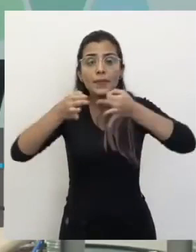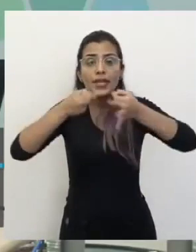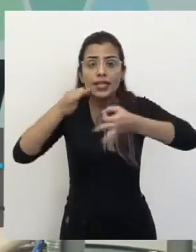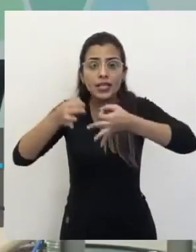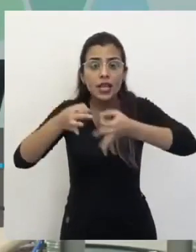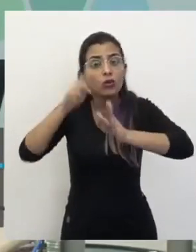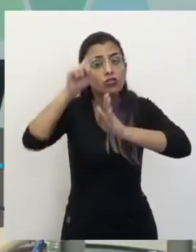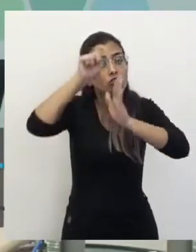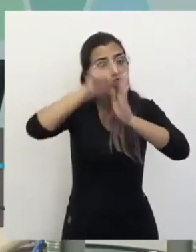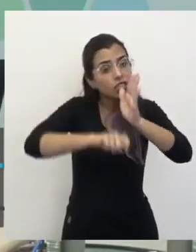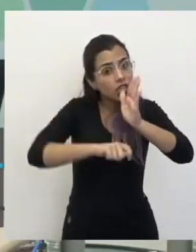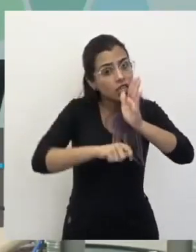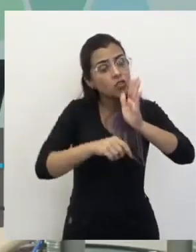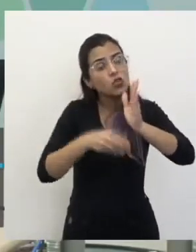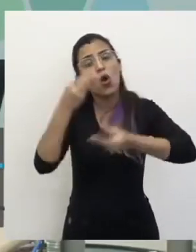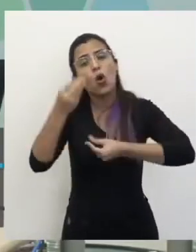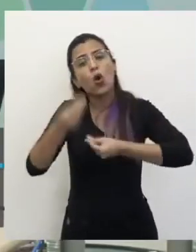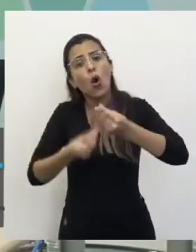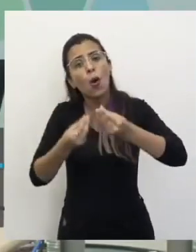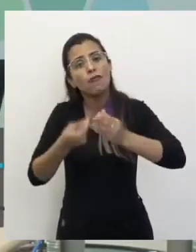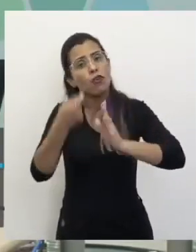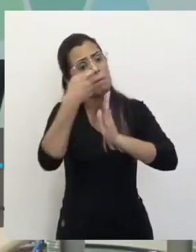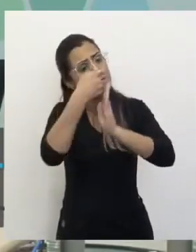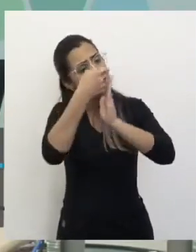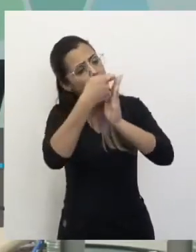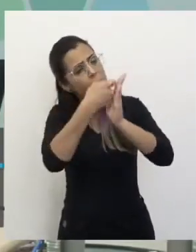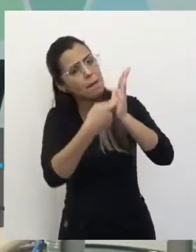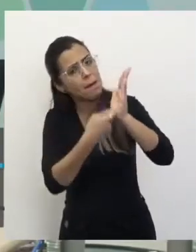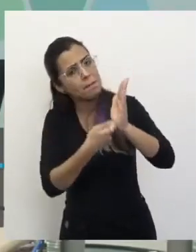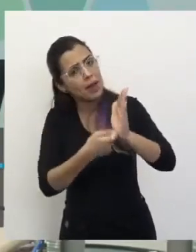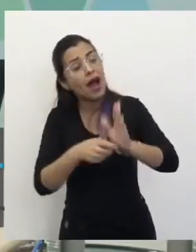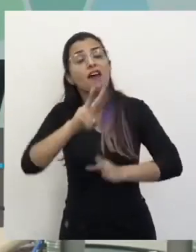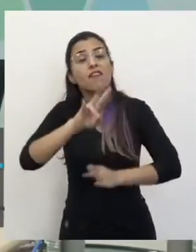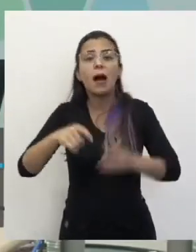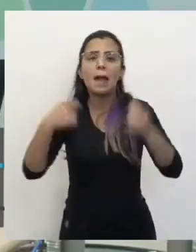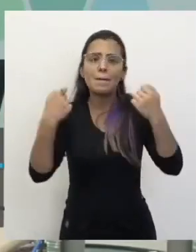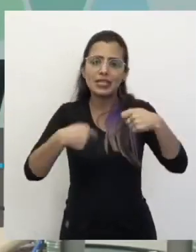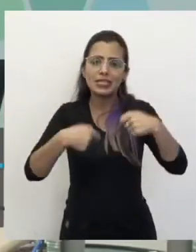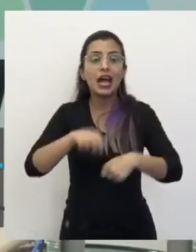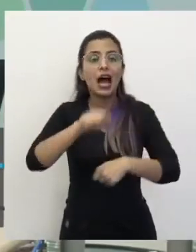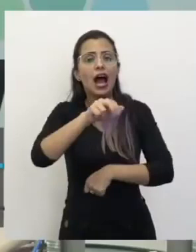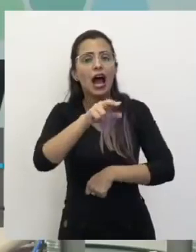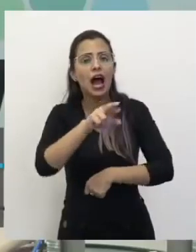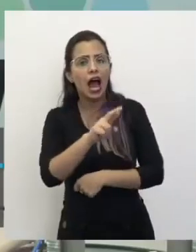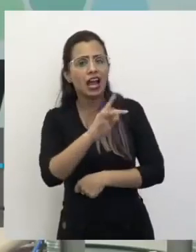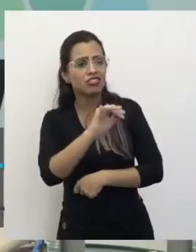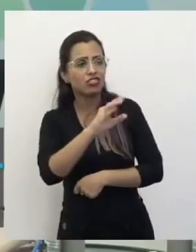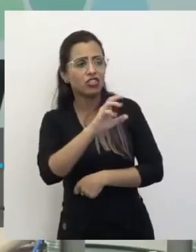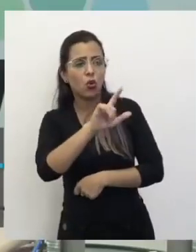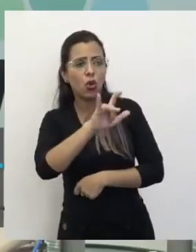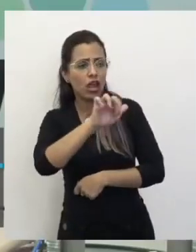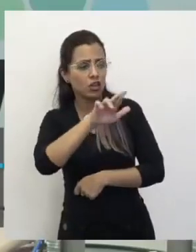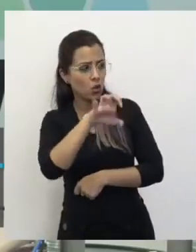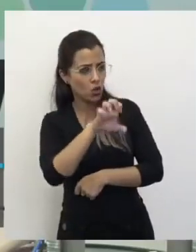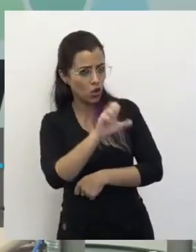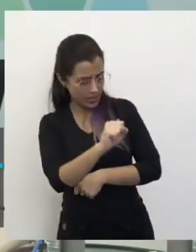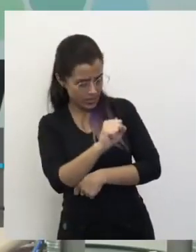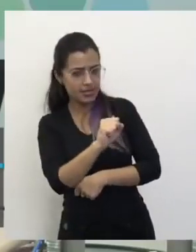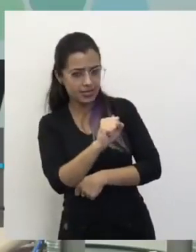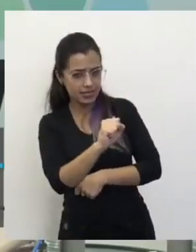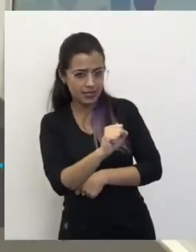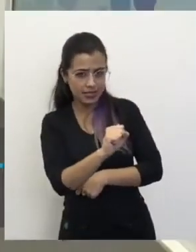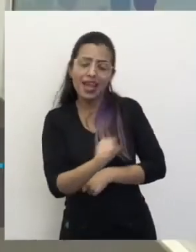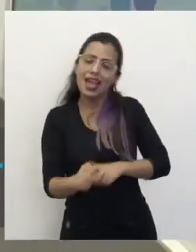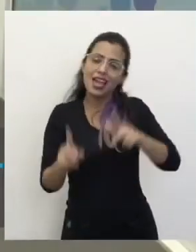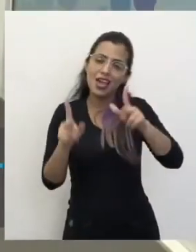depende muito do sentido dos meus articuladores. E aí eu vou pedir para vocês responderem no chat. Não sei se ele está fechado, mas está aberto, né,